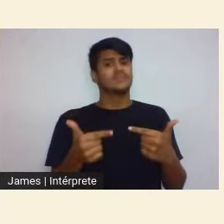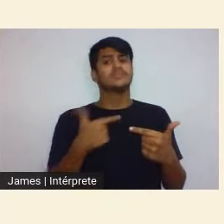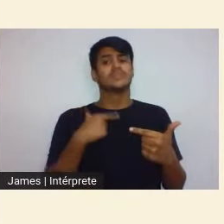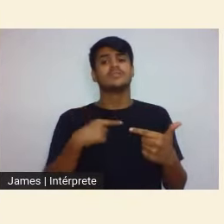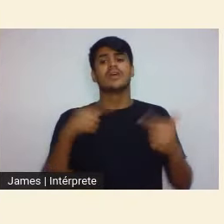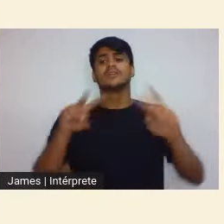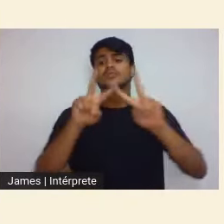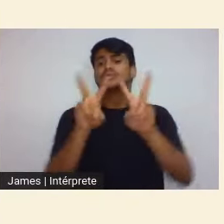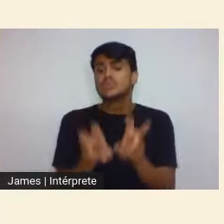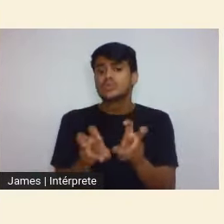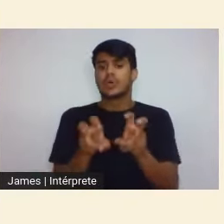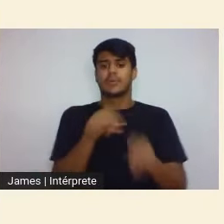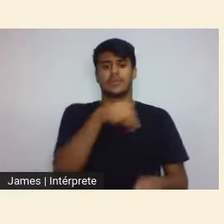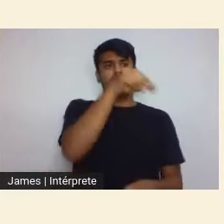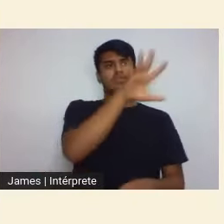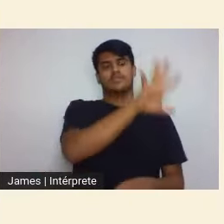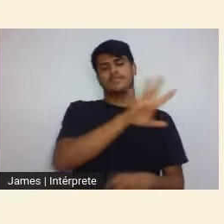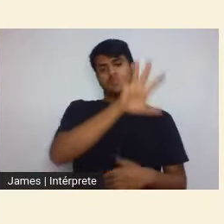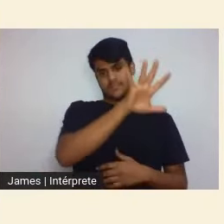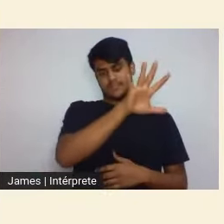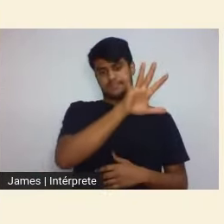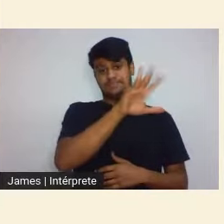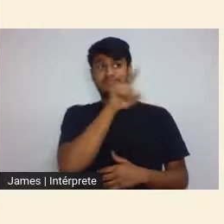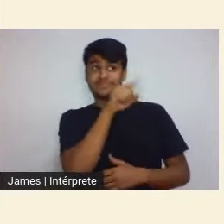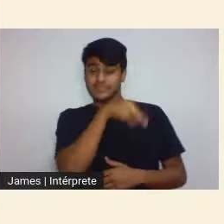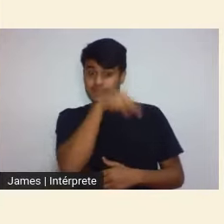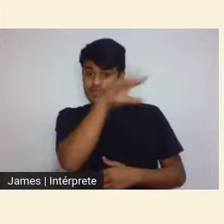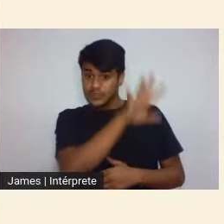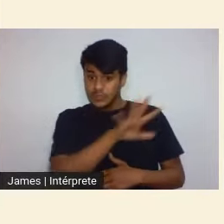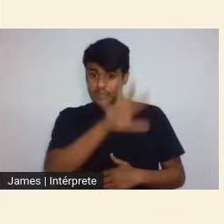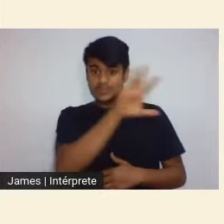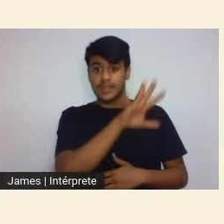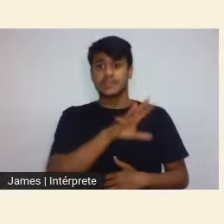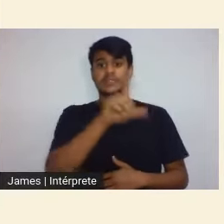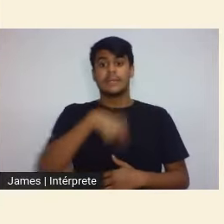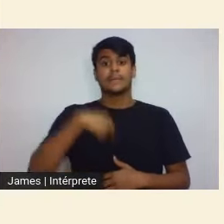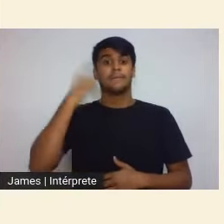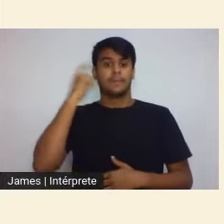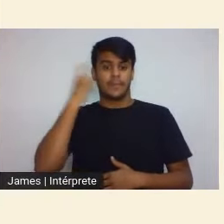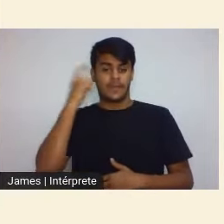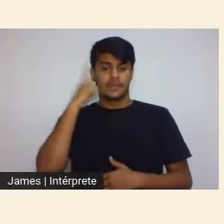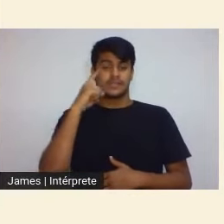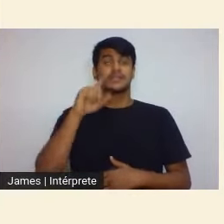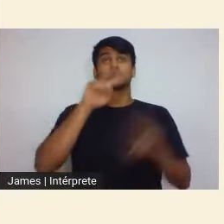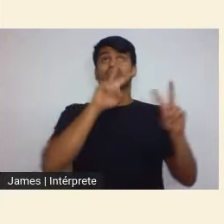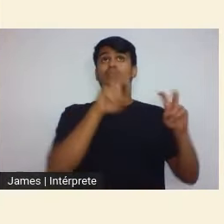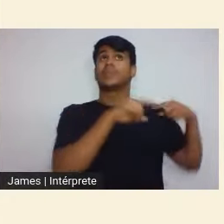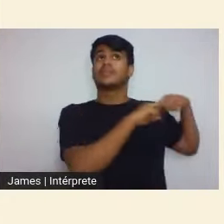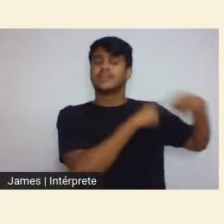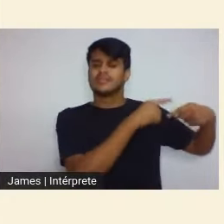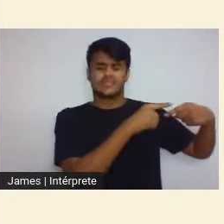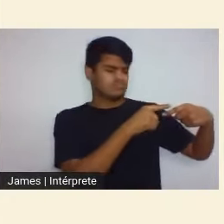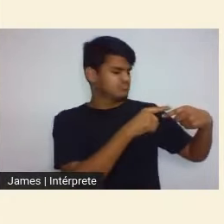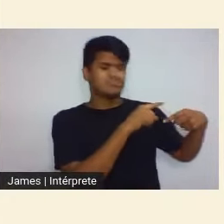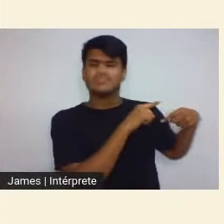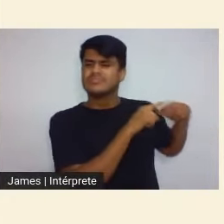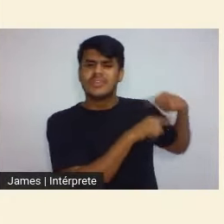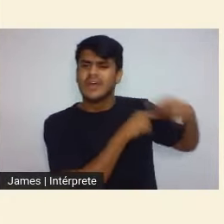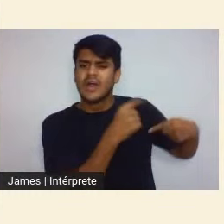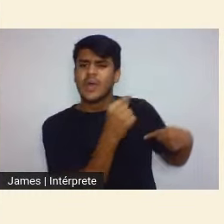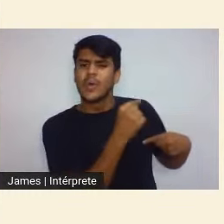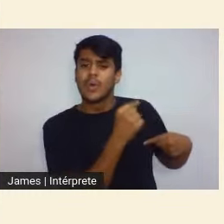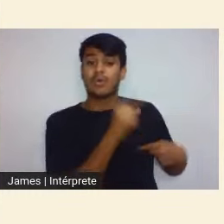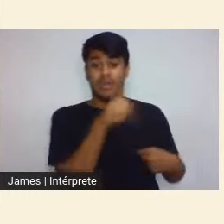ideia de Nordeste. Né? O Nordeste pensado como o espaço da tradição, e que tradição é essa? A tradição